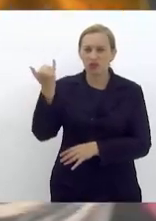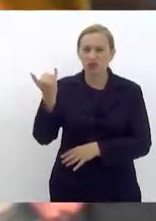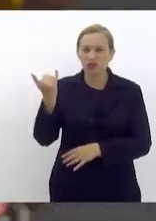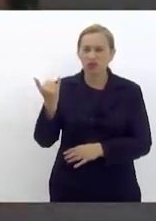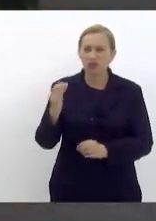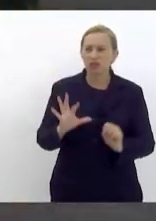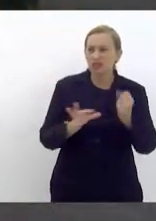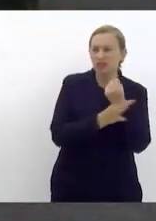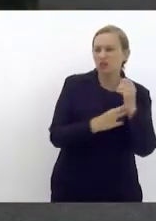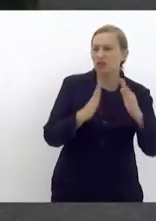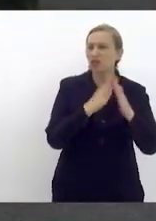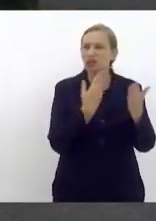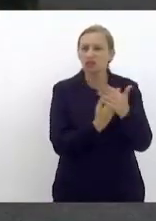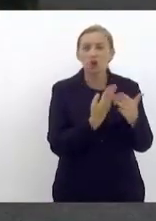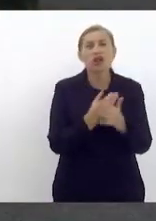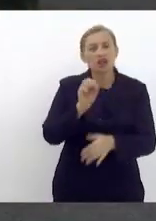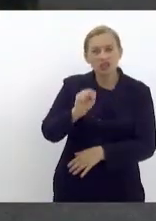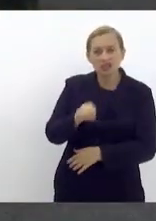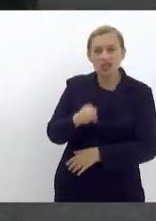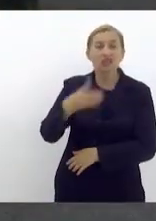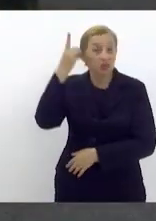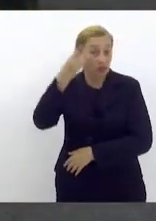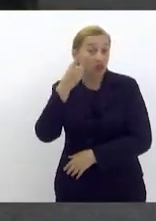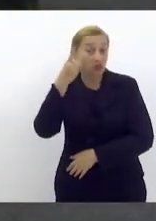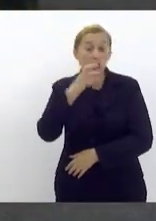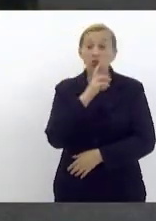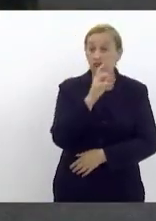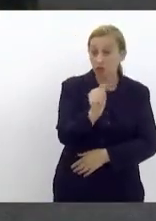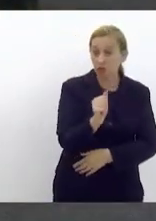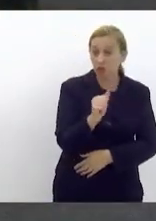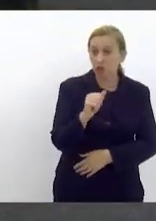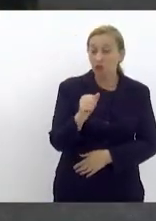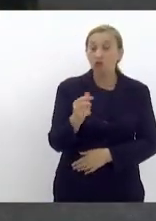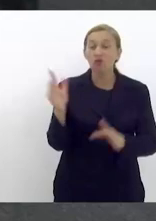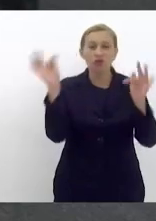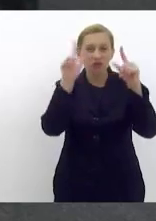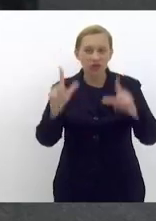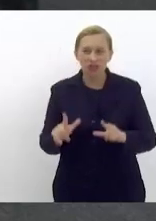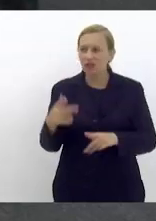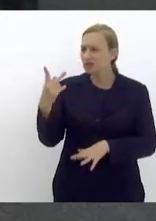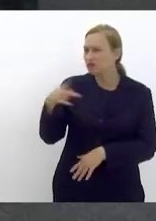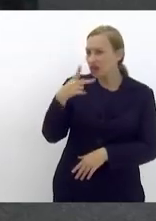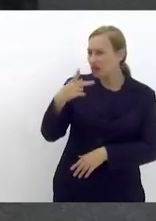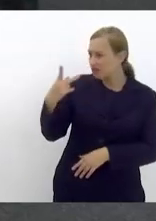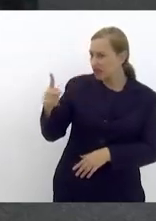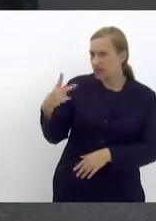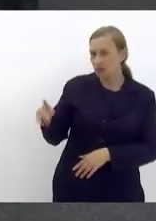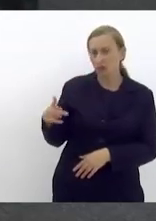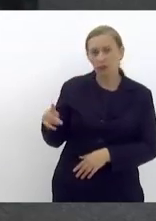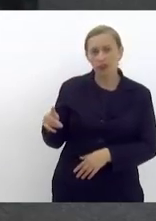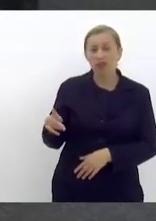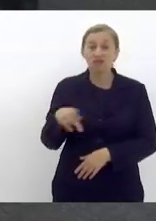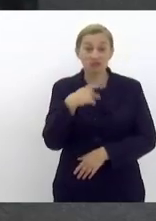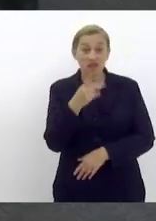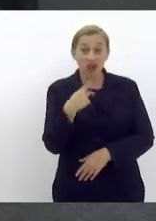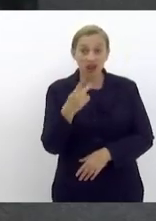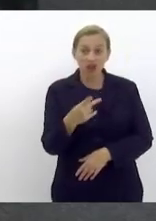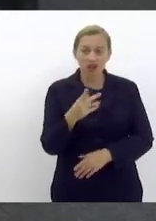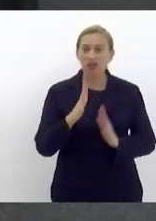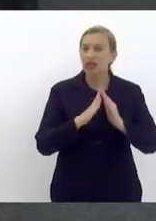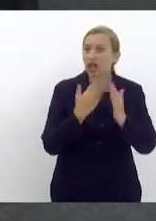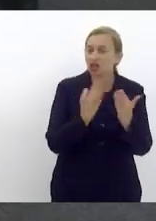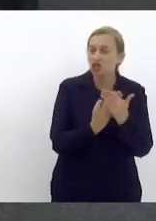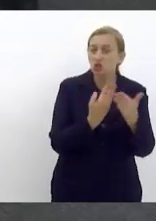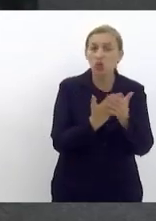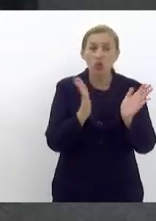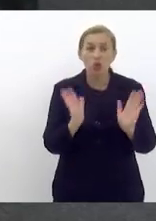escolas, que tem que ser. O deputado Rodrigo Amorim foi muito feliz na sua fala de dizer que as